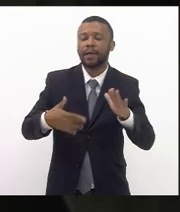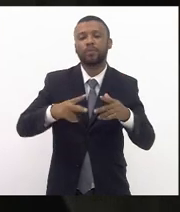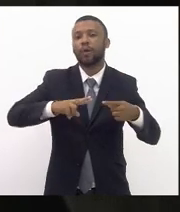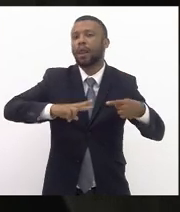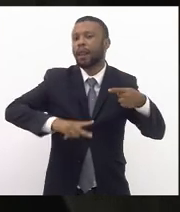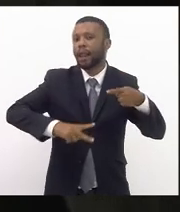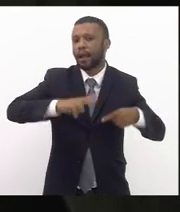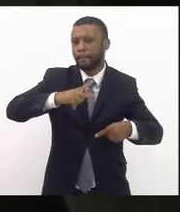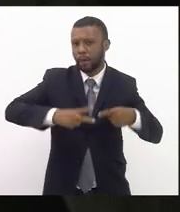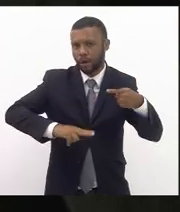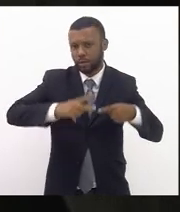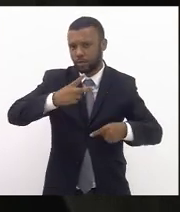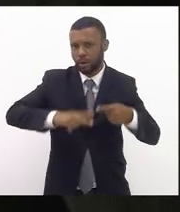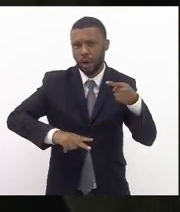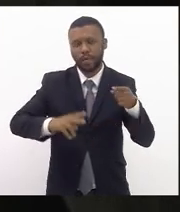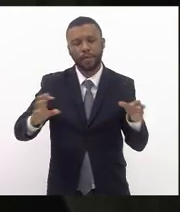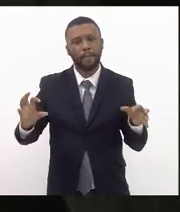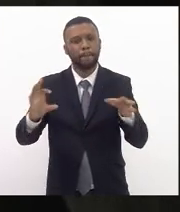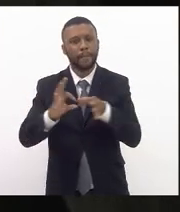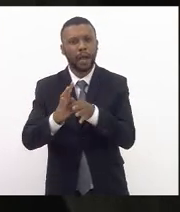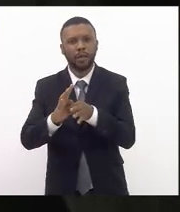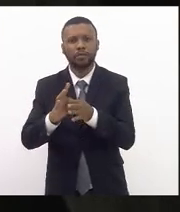usina